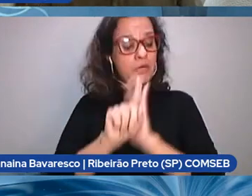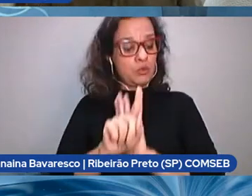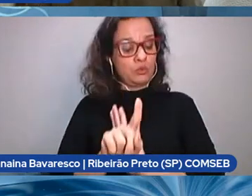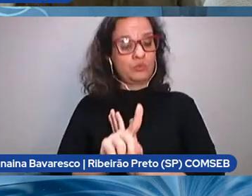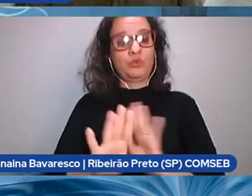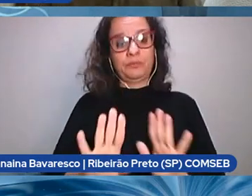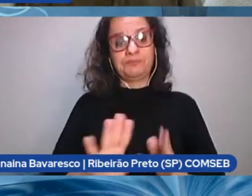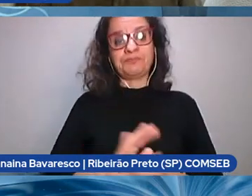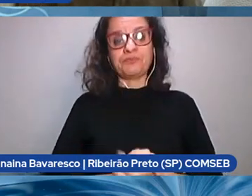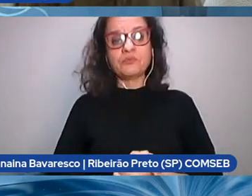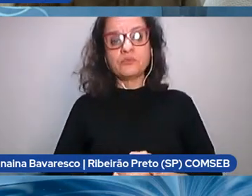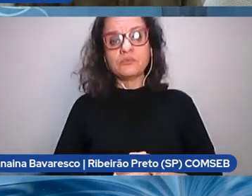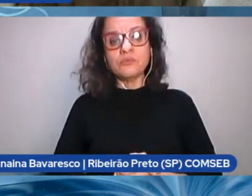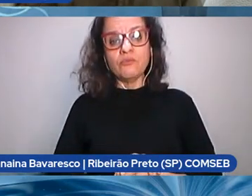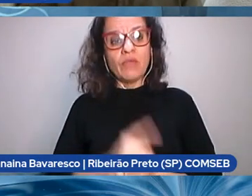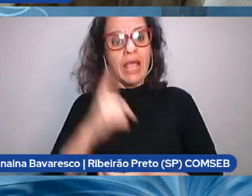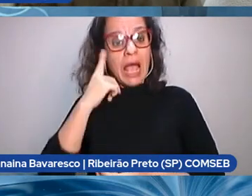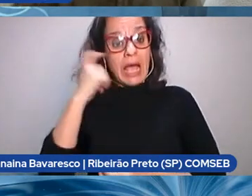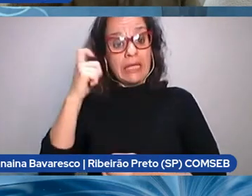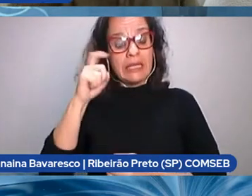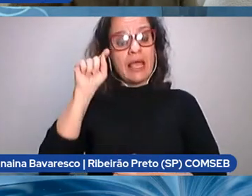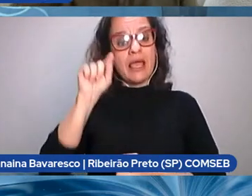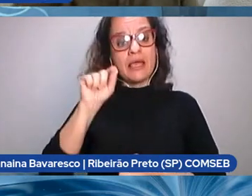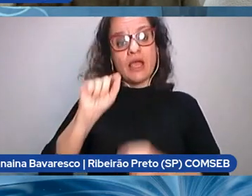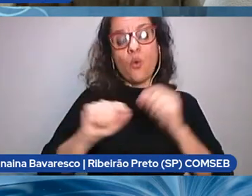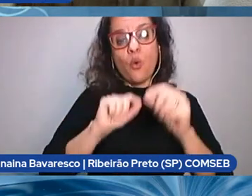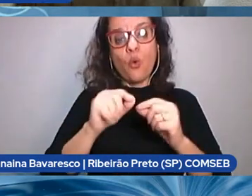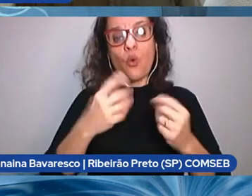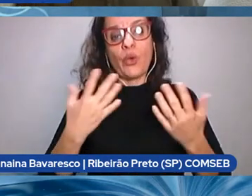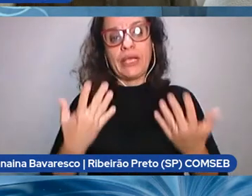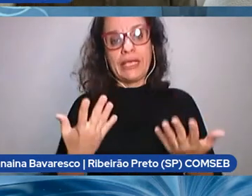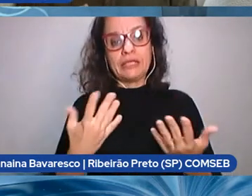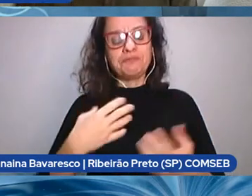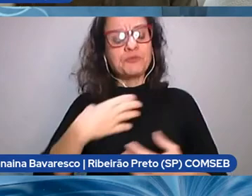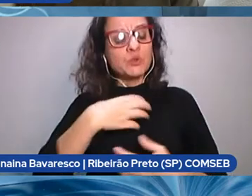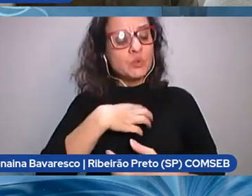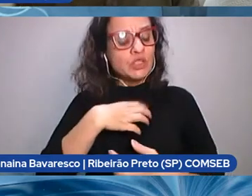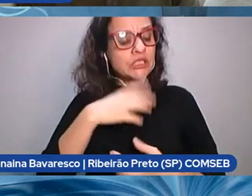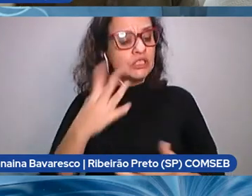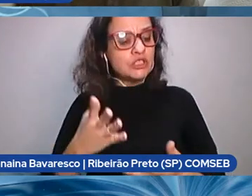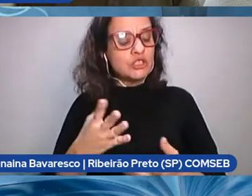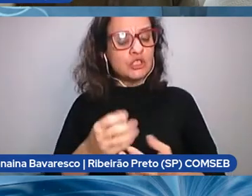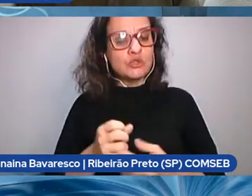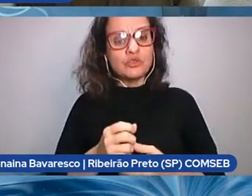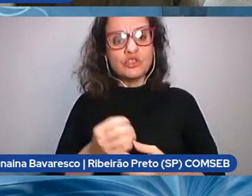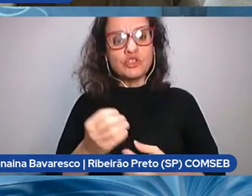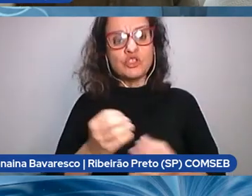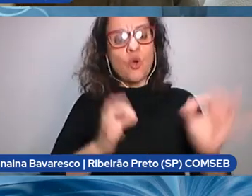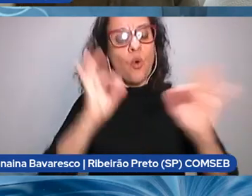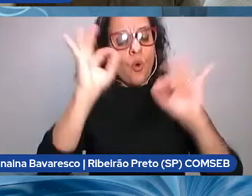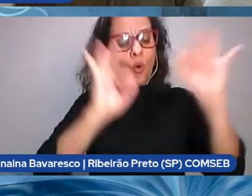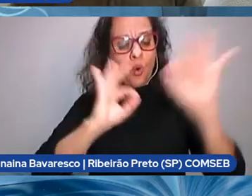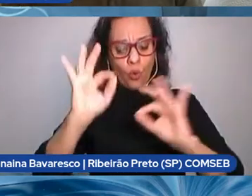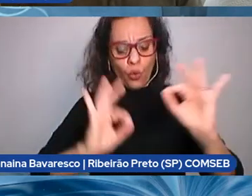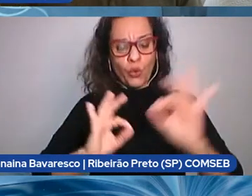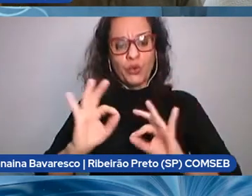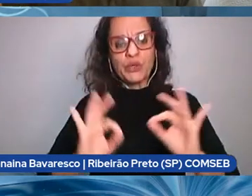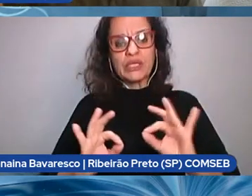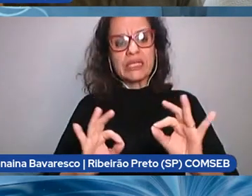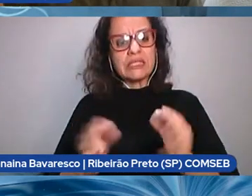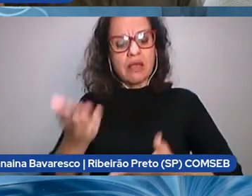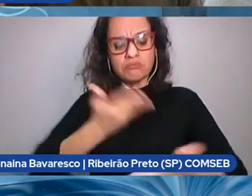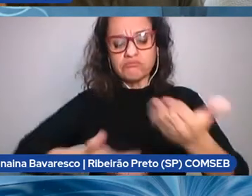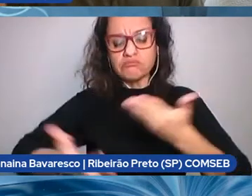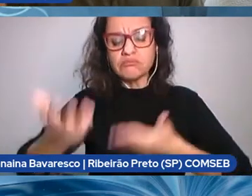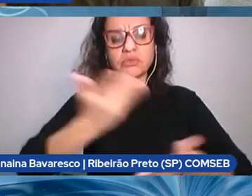espíritos. A ideia aqui é no sentido de dar organicidade a ela, de dar dinamismo,